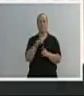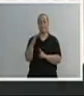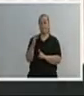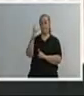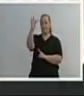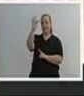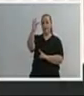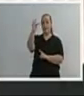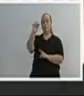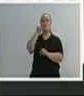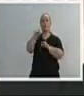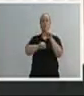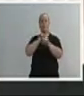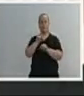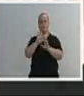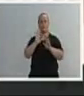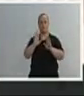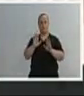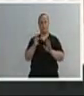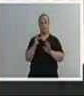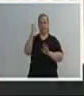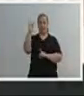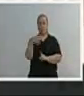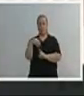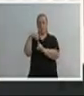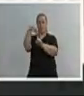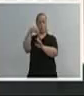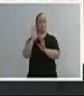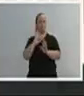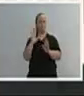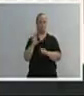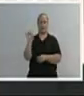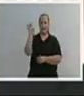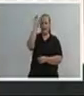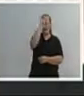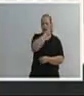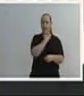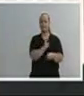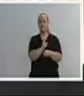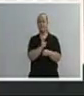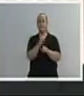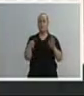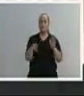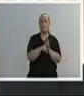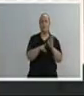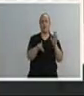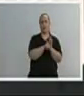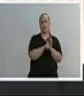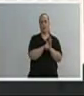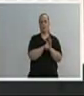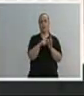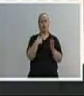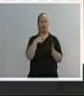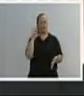do federalismo, de cada estado com a sua legislação, cada região com a sua legislação própria. Eu sou um federalista